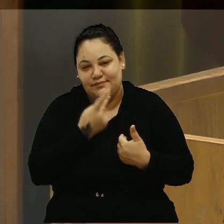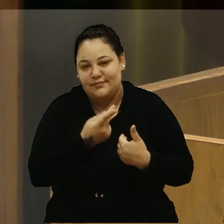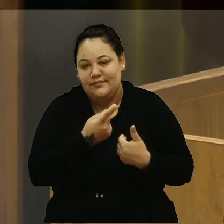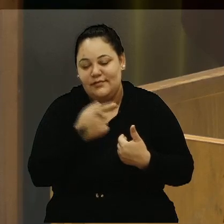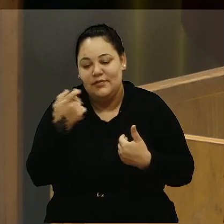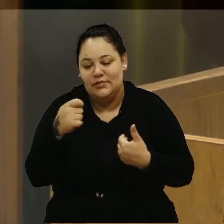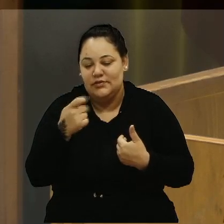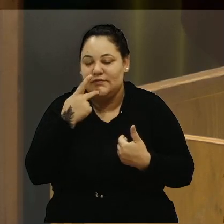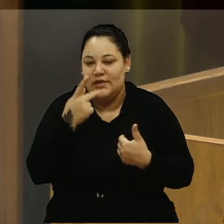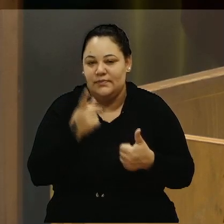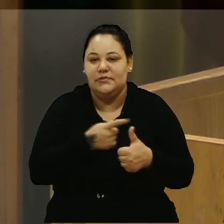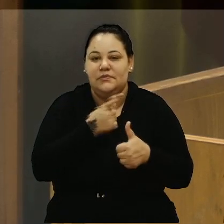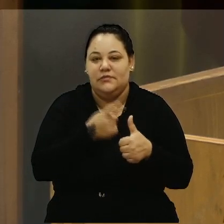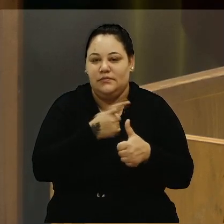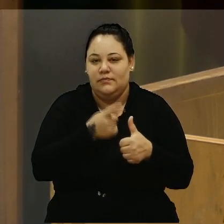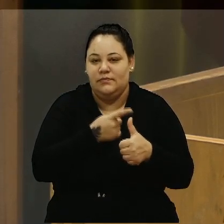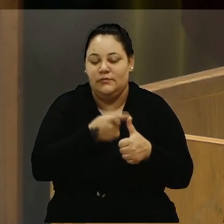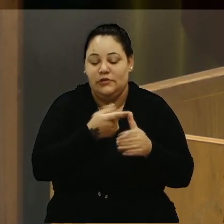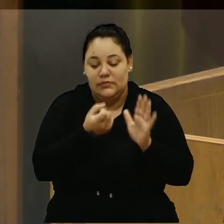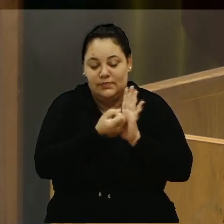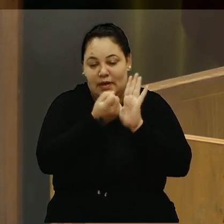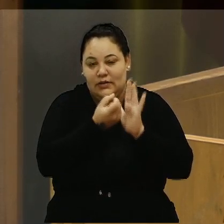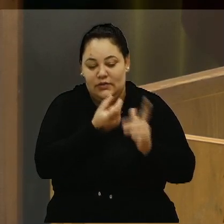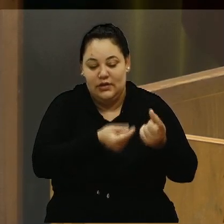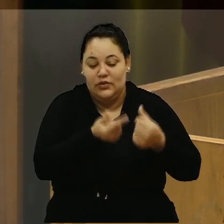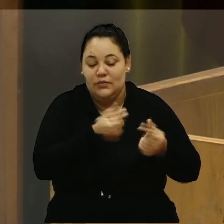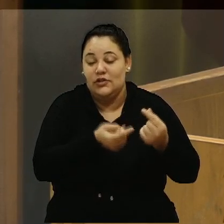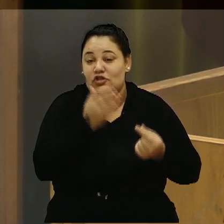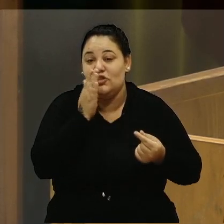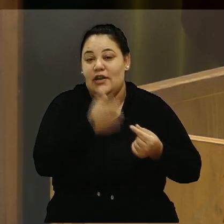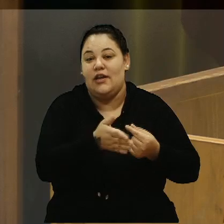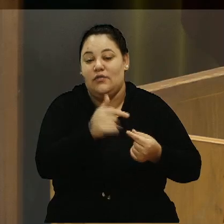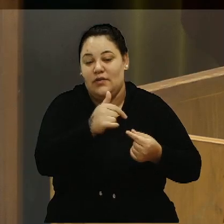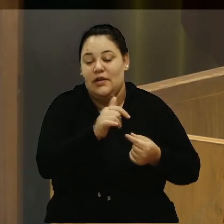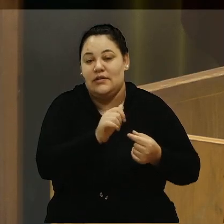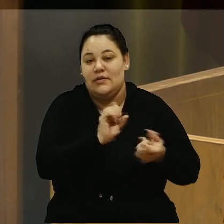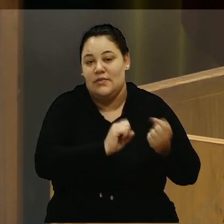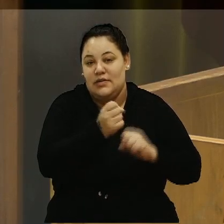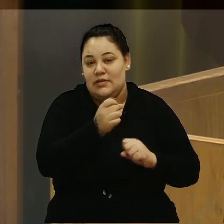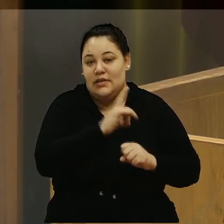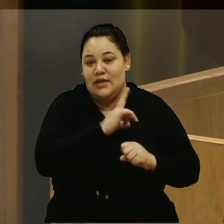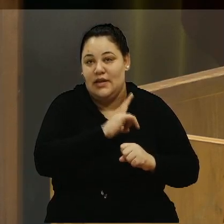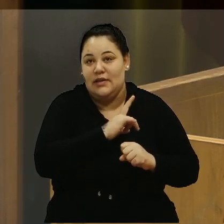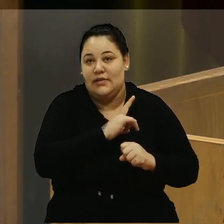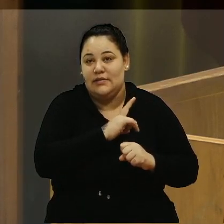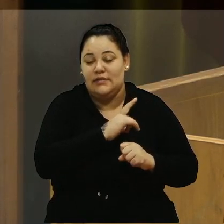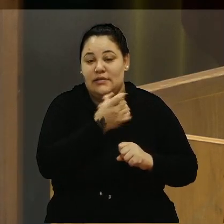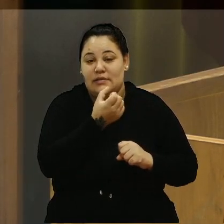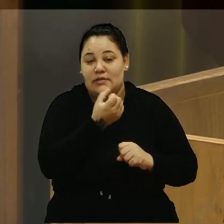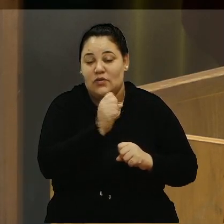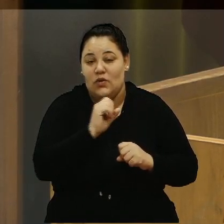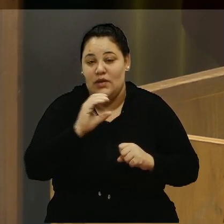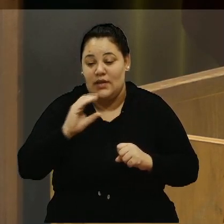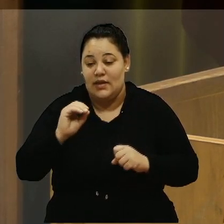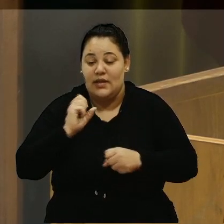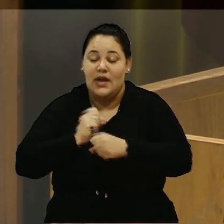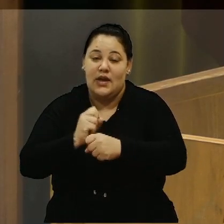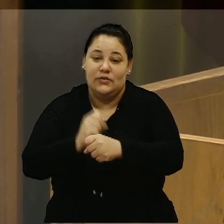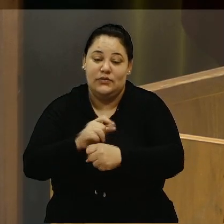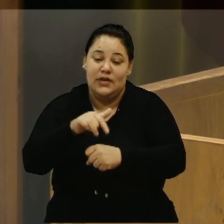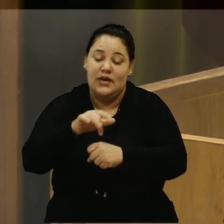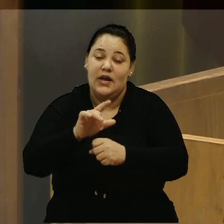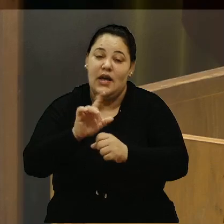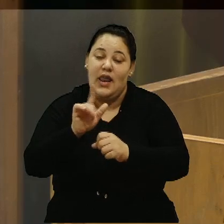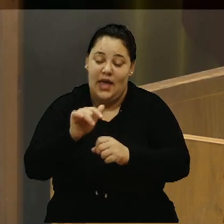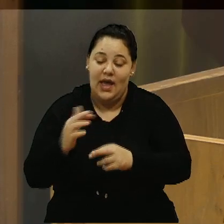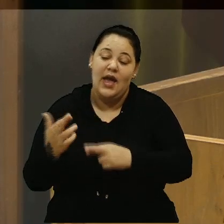destacar, primeiramente, o impacto econômico direto que a Autotrave gerou. Durante essas 8 décadas, ela foi responsável